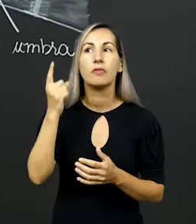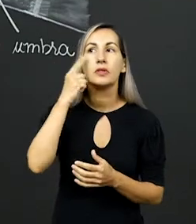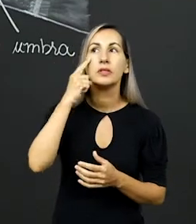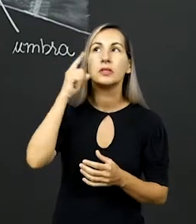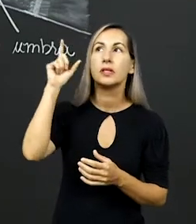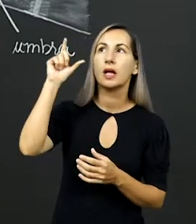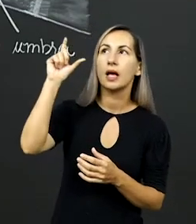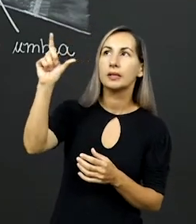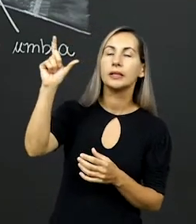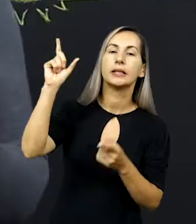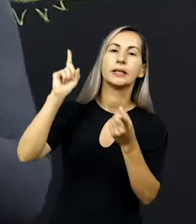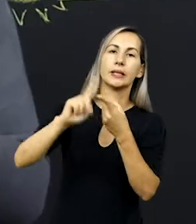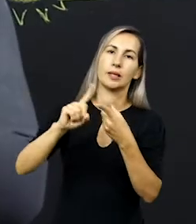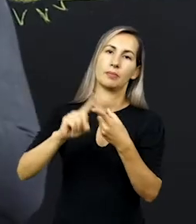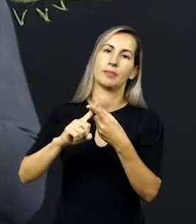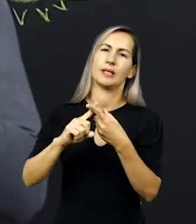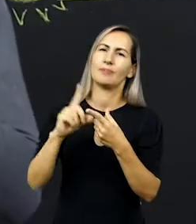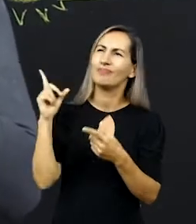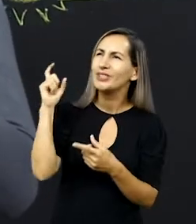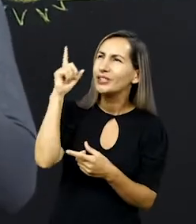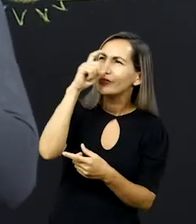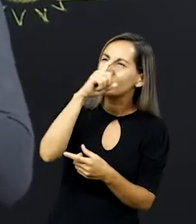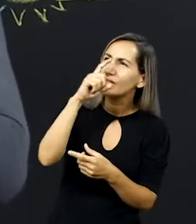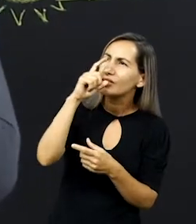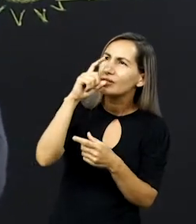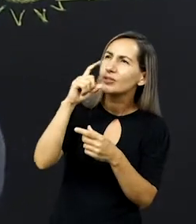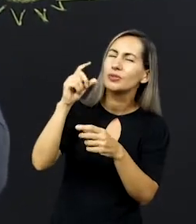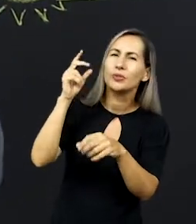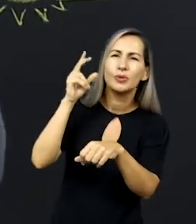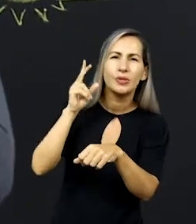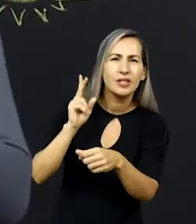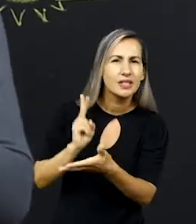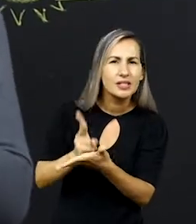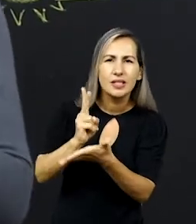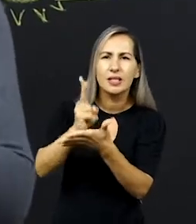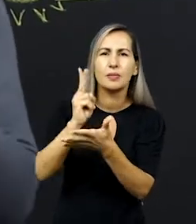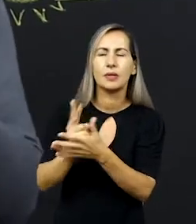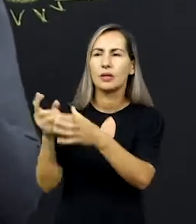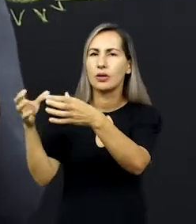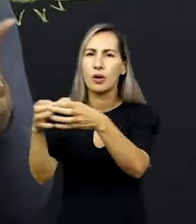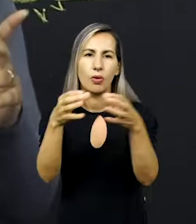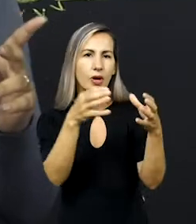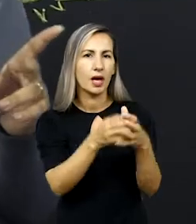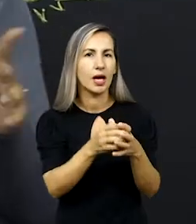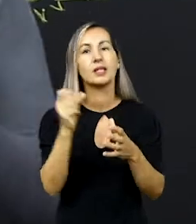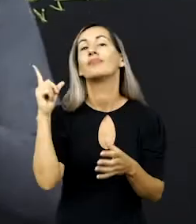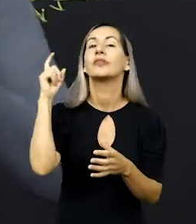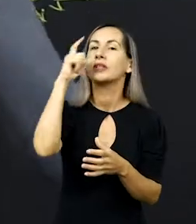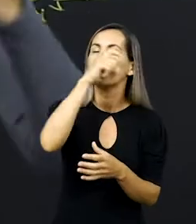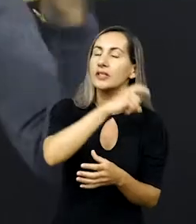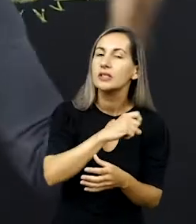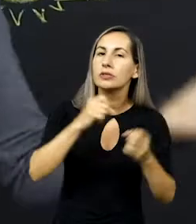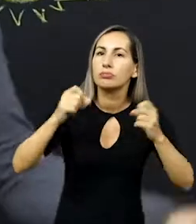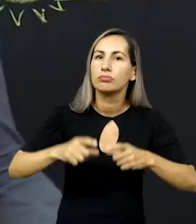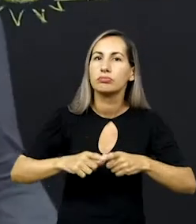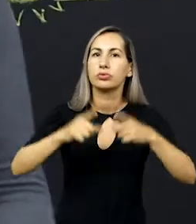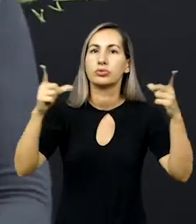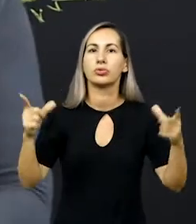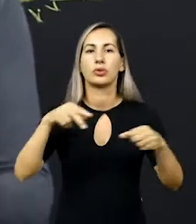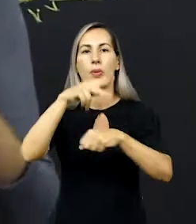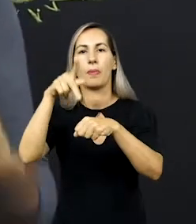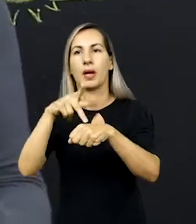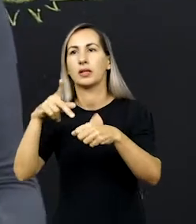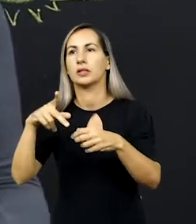dele também ela é difícil, ela vai ocorrer sempre em alguns locais. Dificilmente ela vai acontecer de forma ampla num